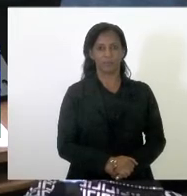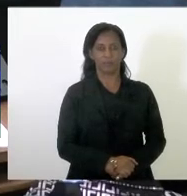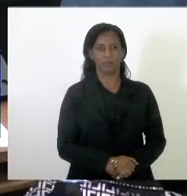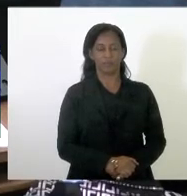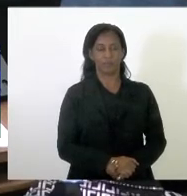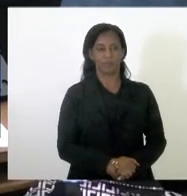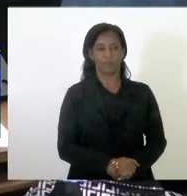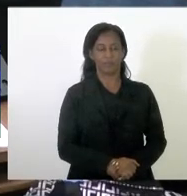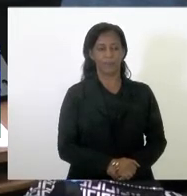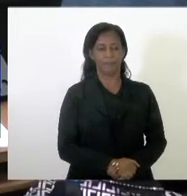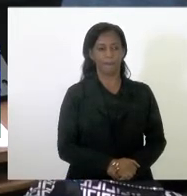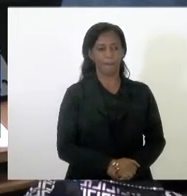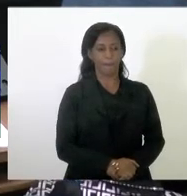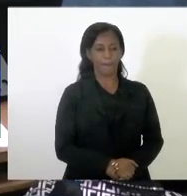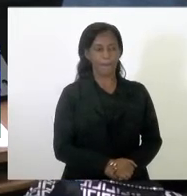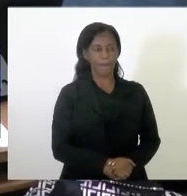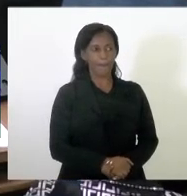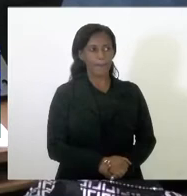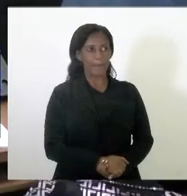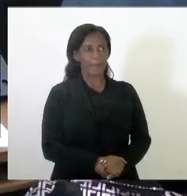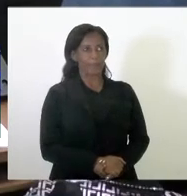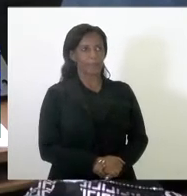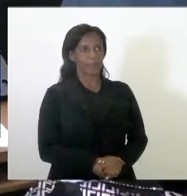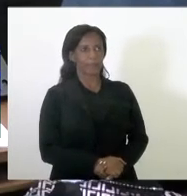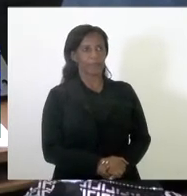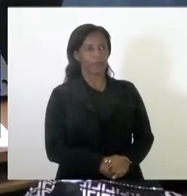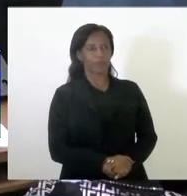Não sei, mas só para ser democrático.